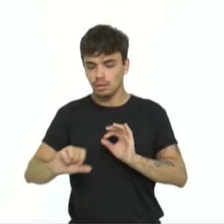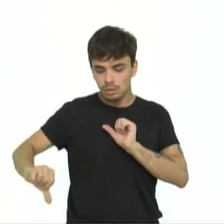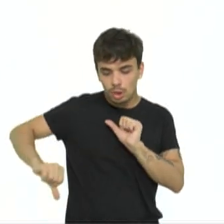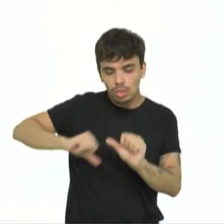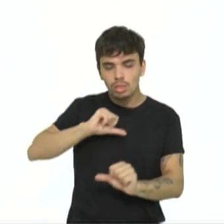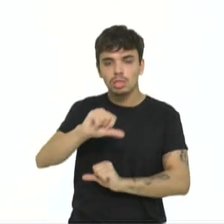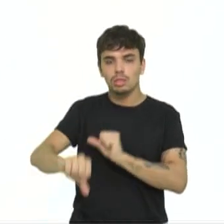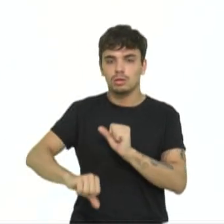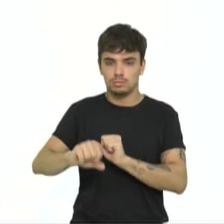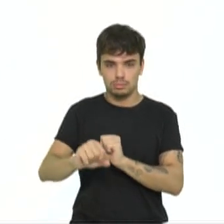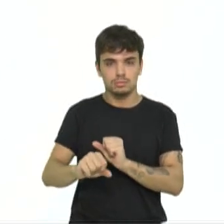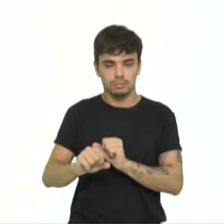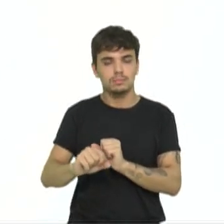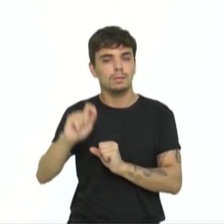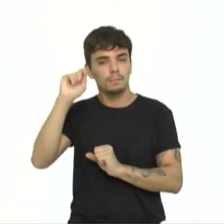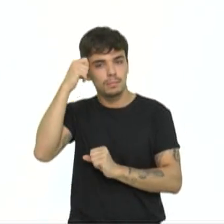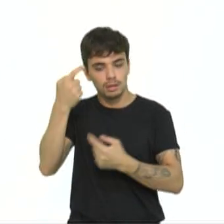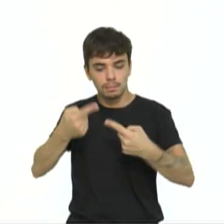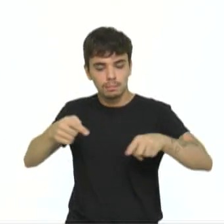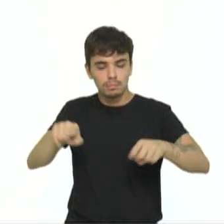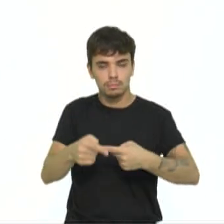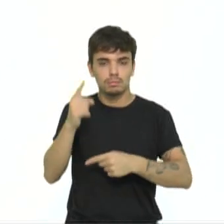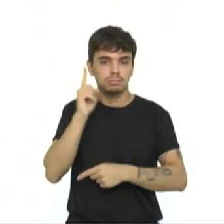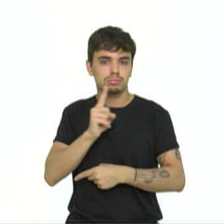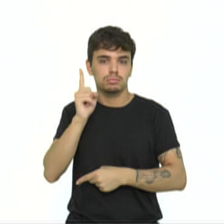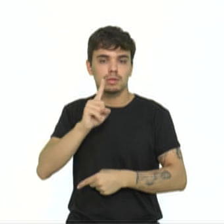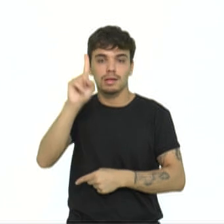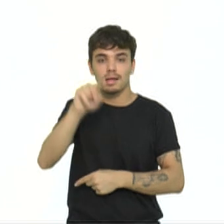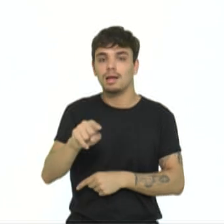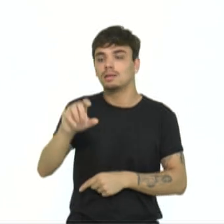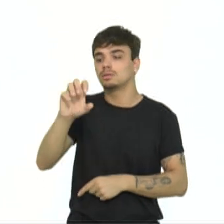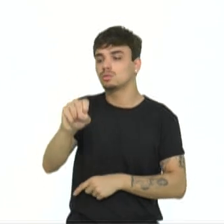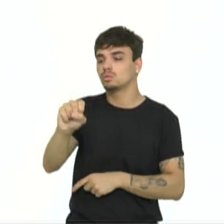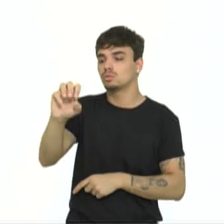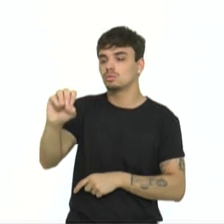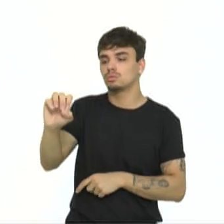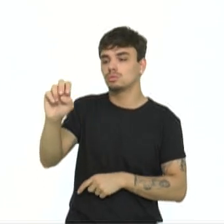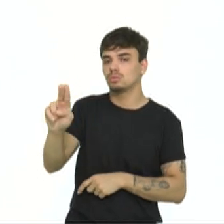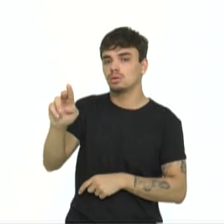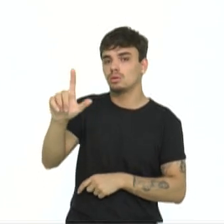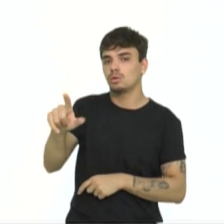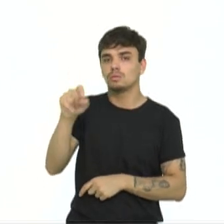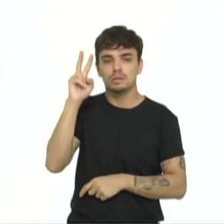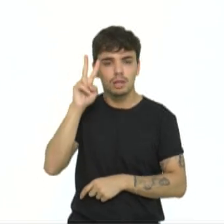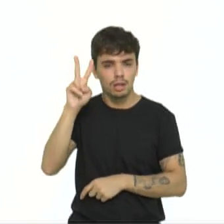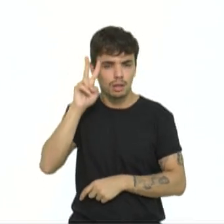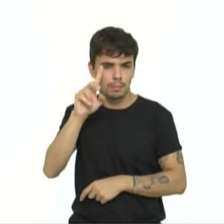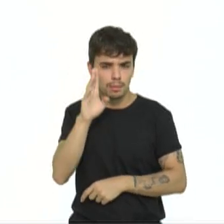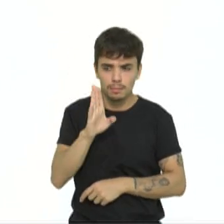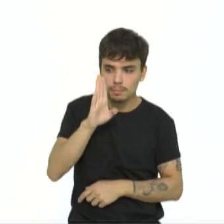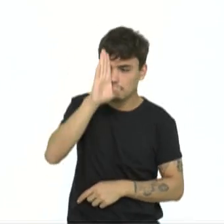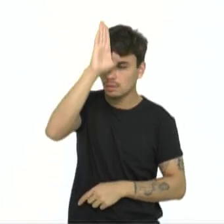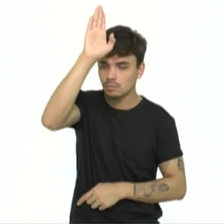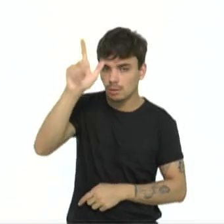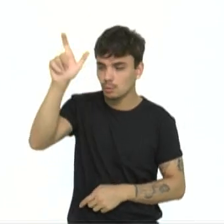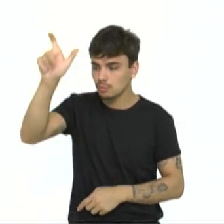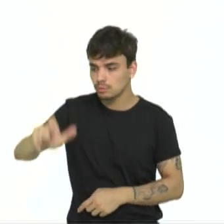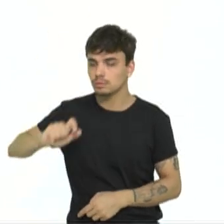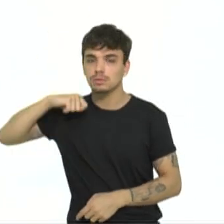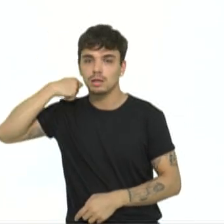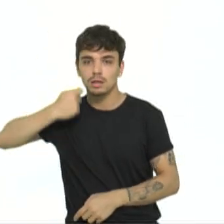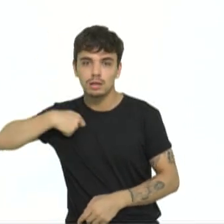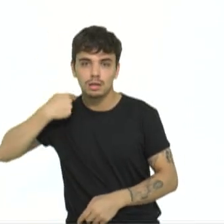torna-se a black music americana, é o soul, né? Você lembra quem era o principal artista, o